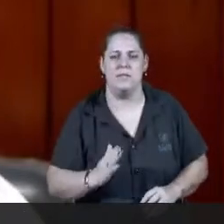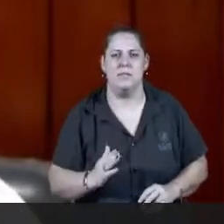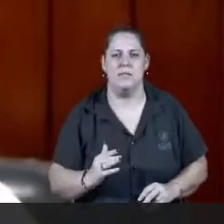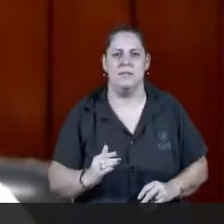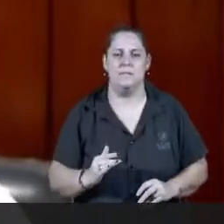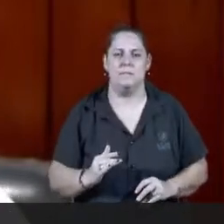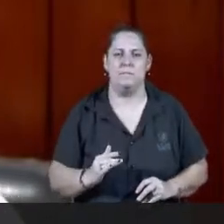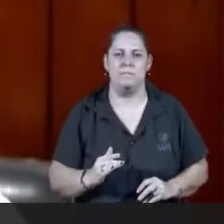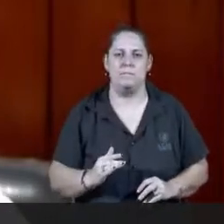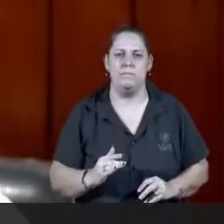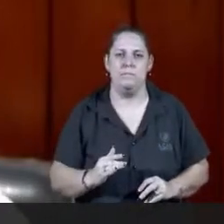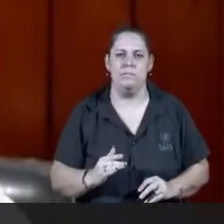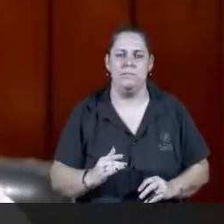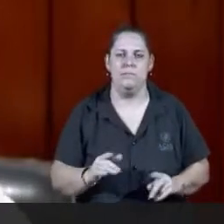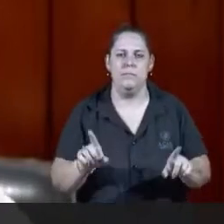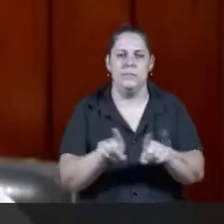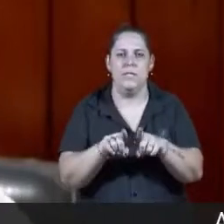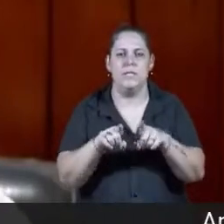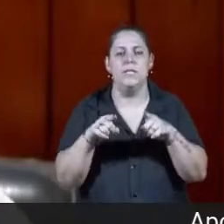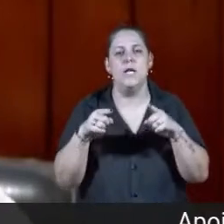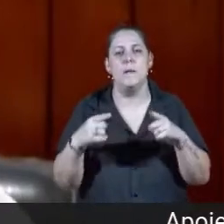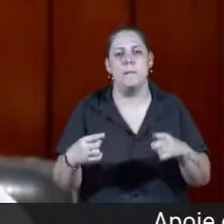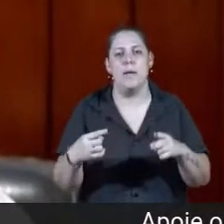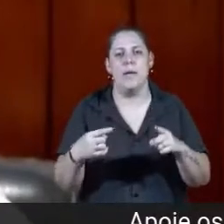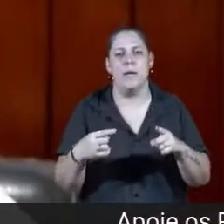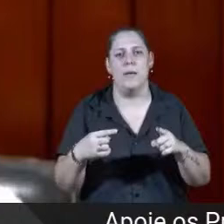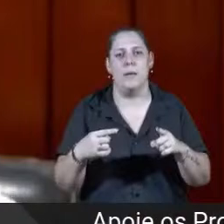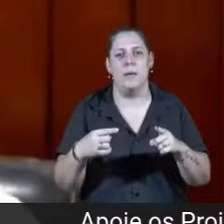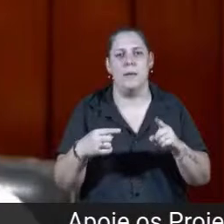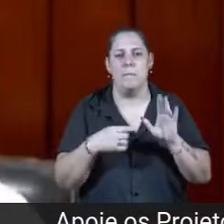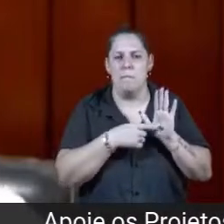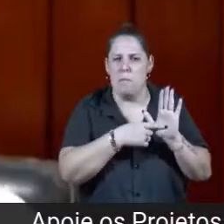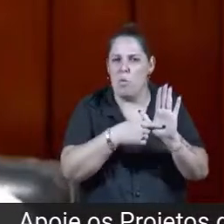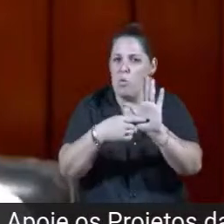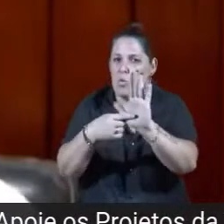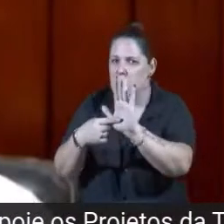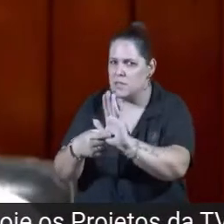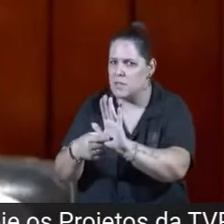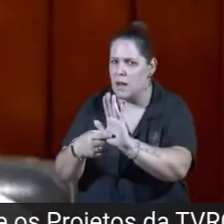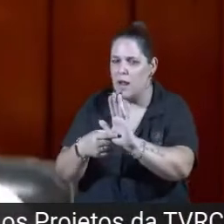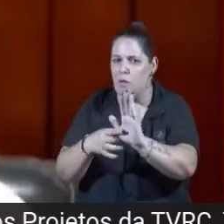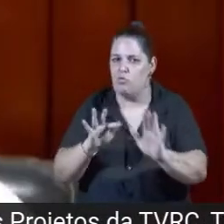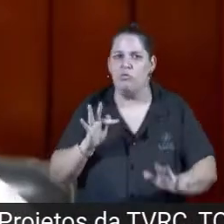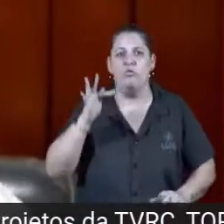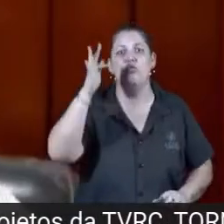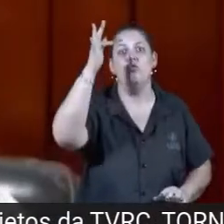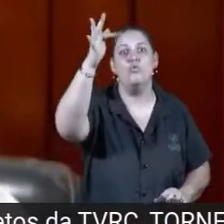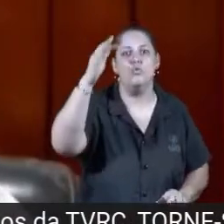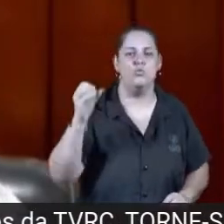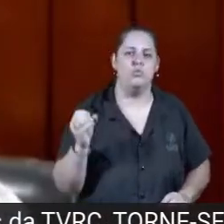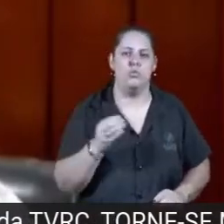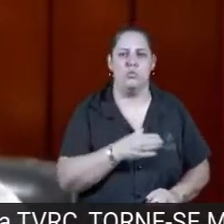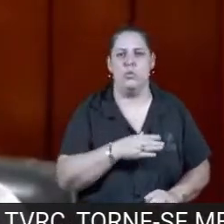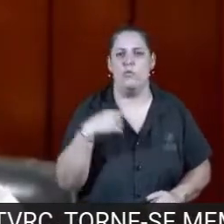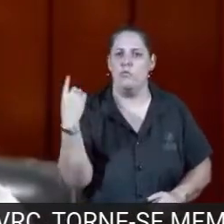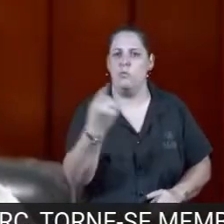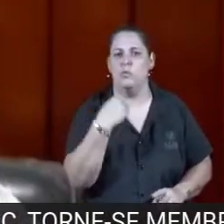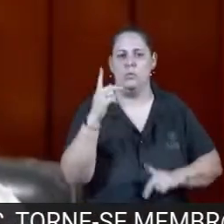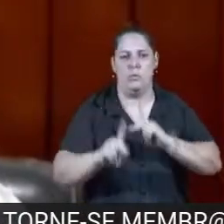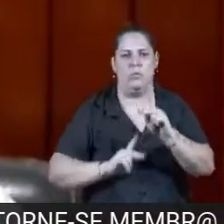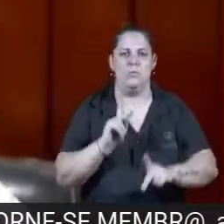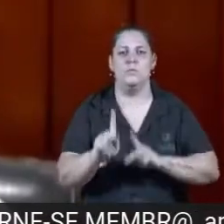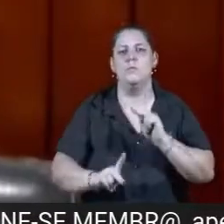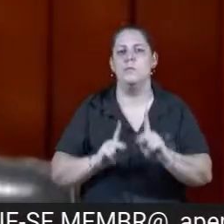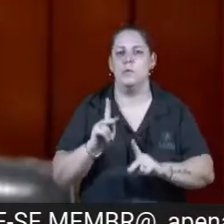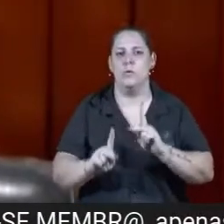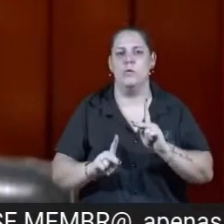e, ao mesmo tempo, apontar perspectiva e um futuro novo para o nosso povo.